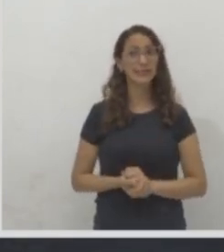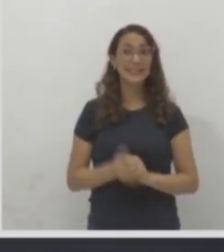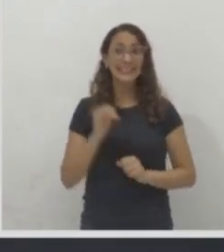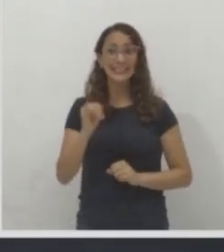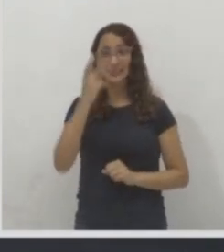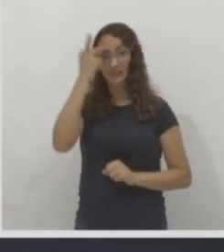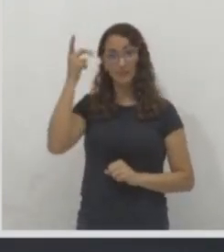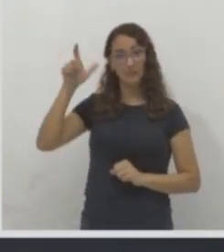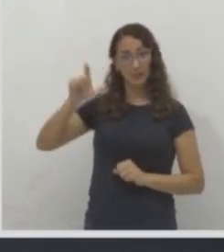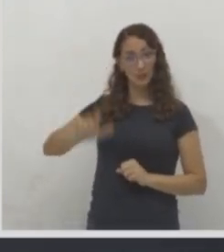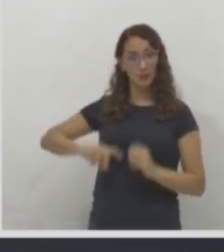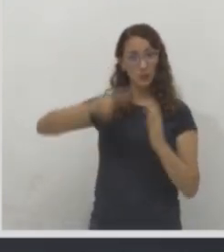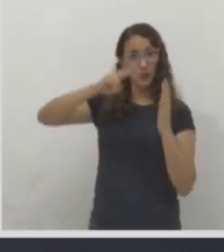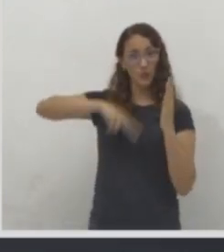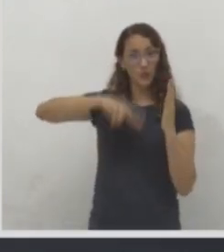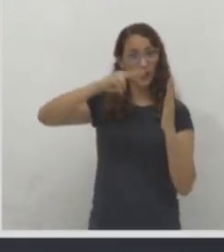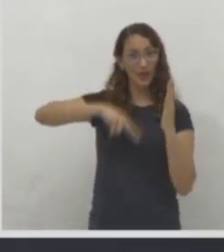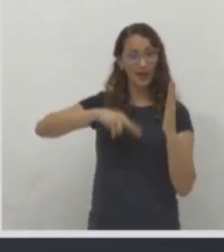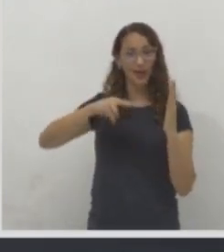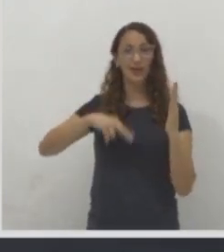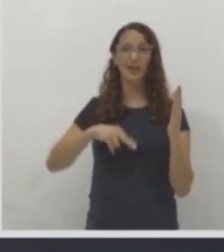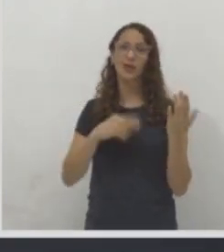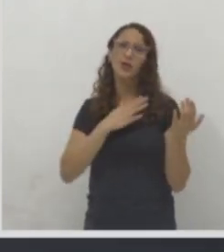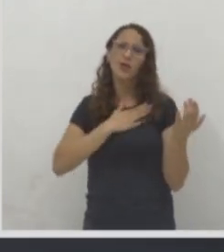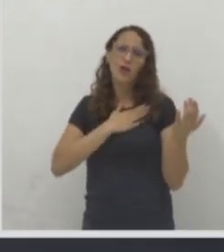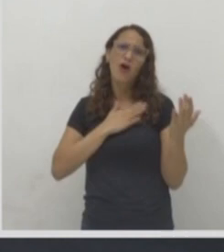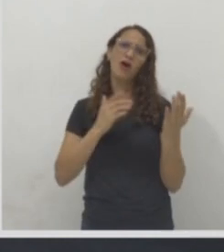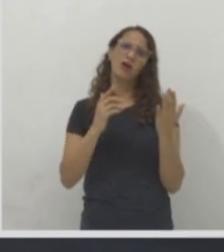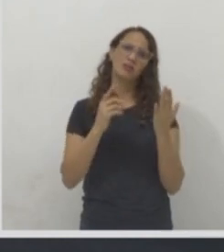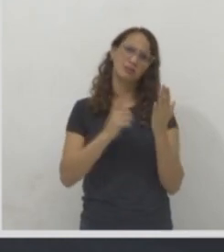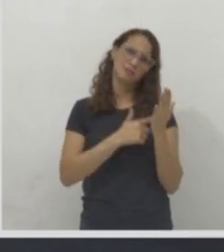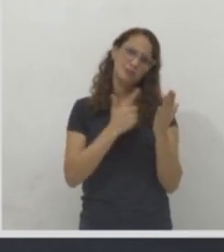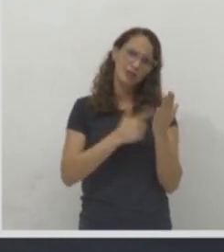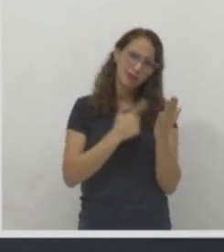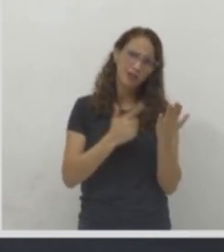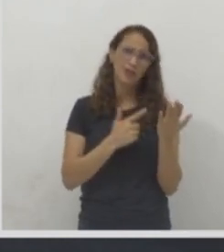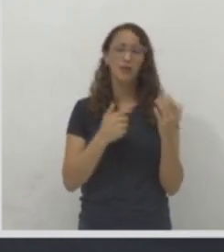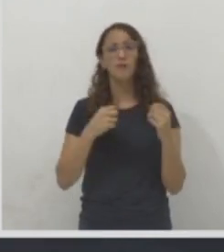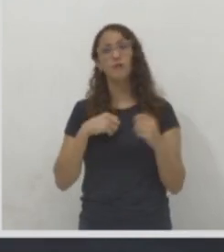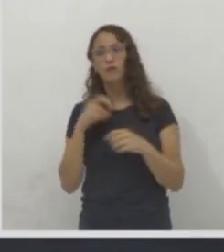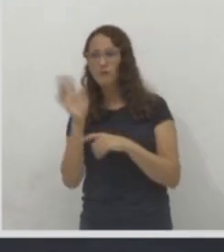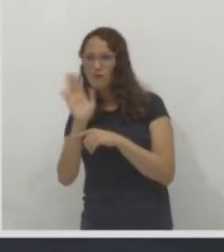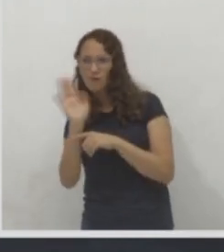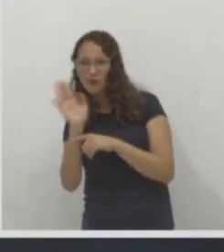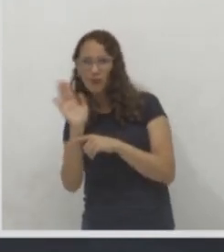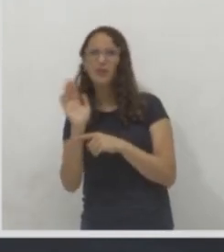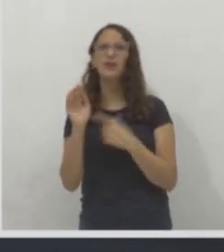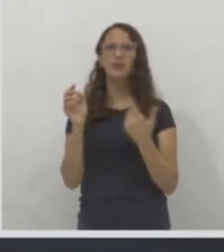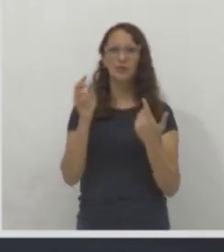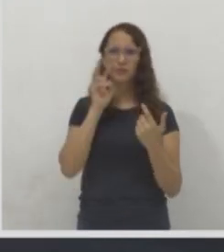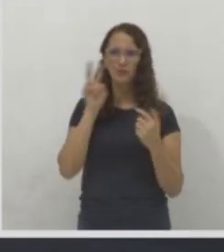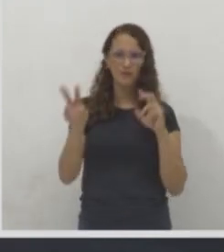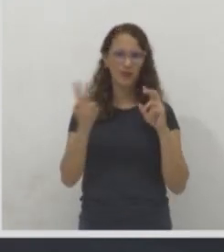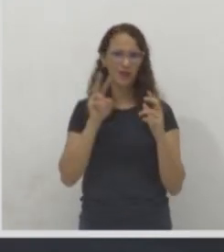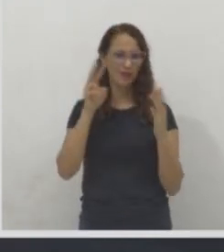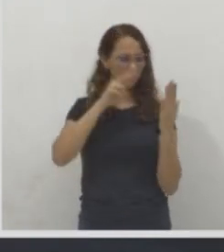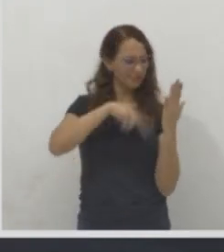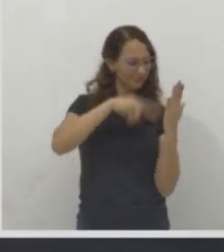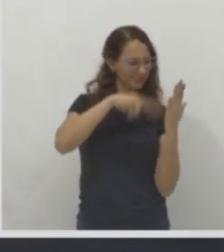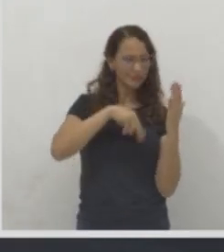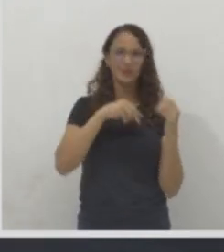leitor for do tipo que gosta de fazer esse jogo que eu acabei de falar para vocês, que